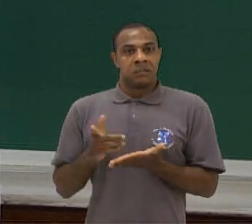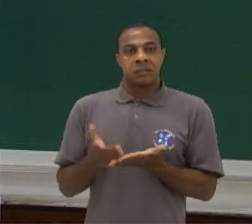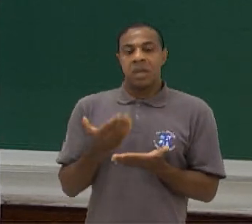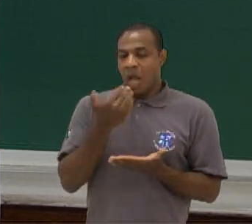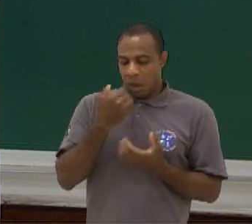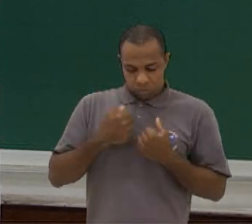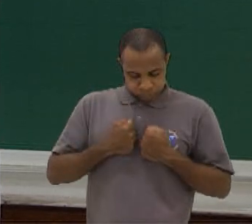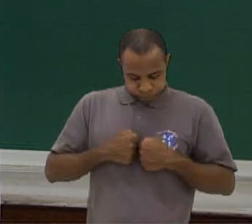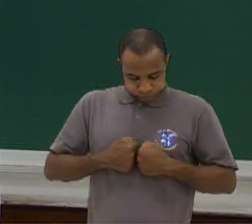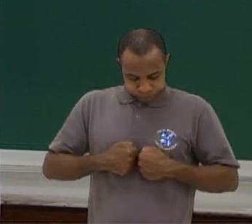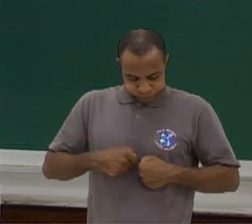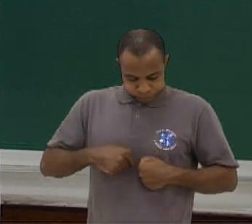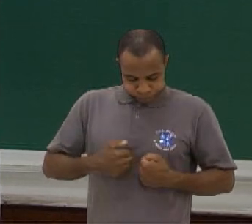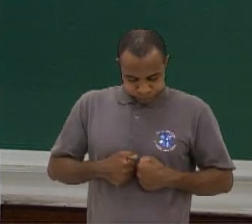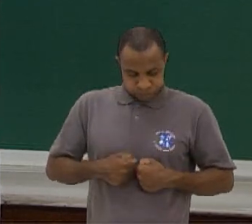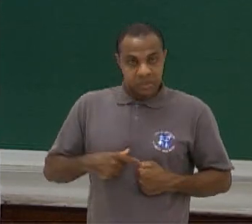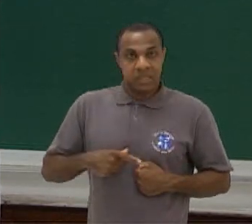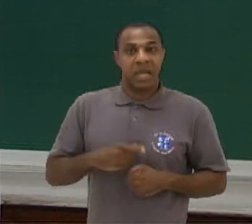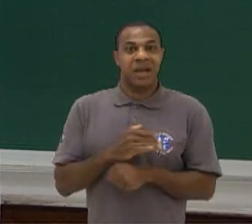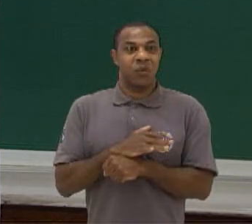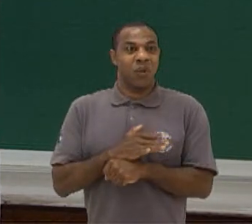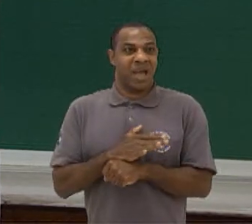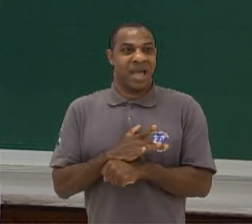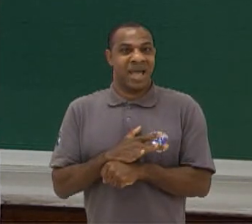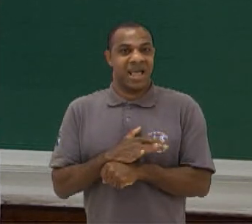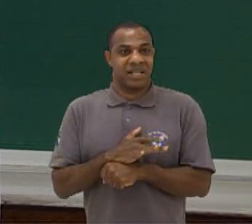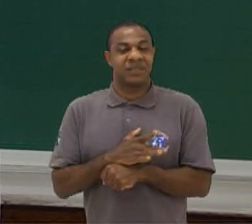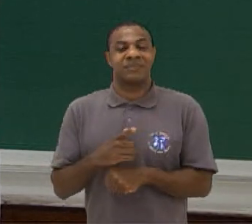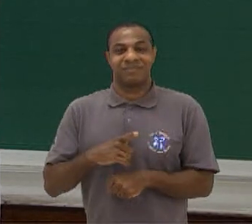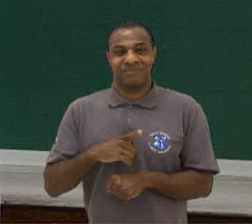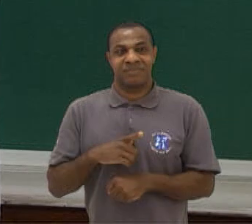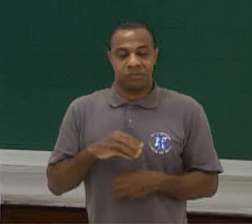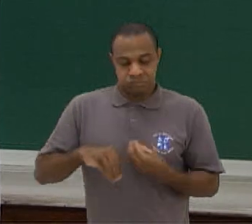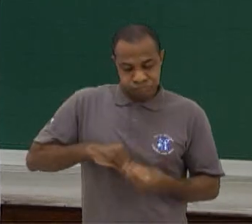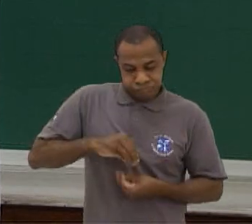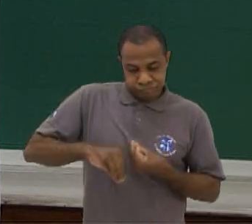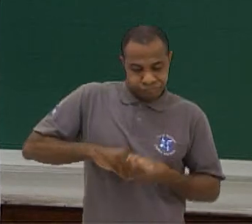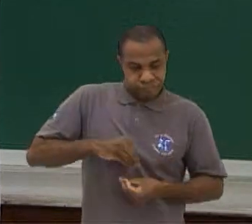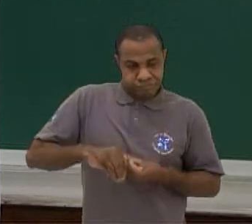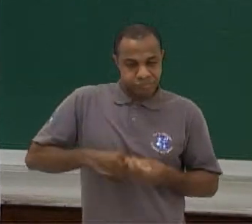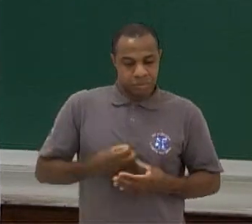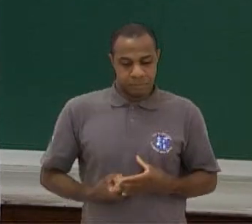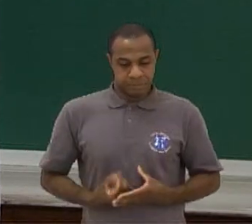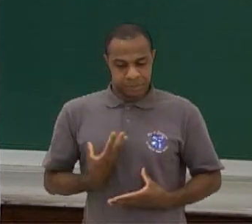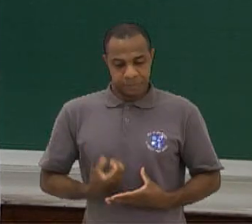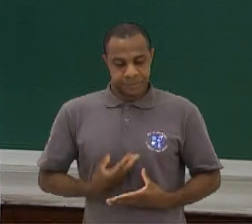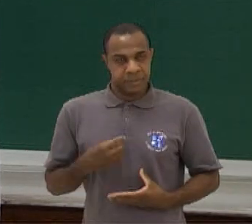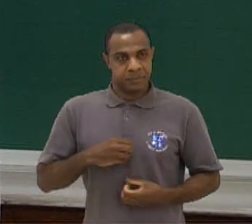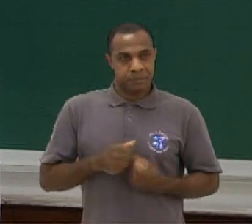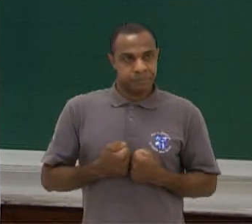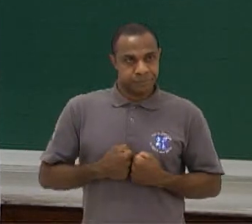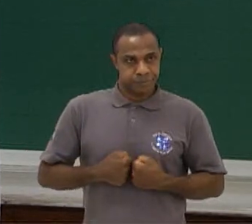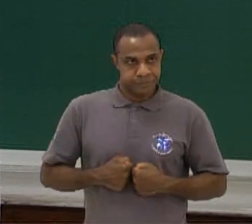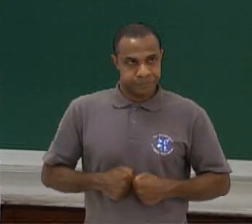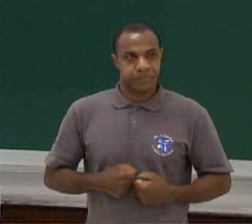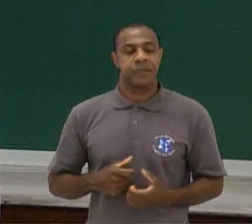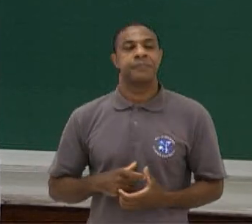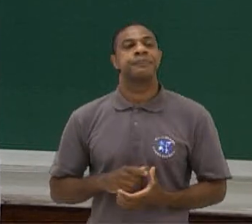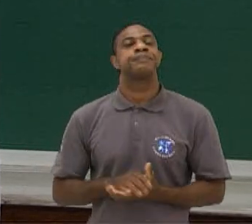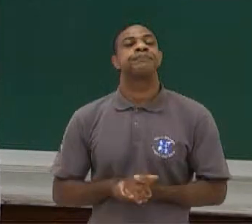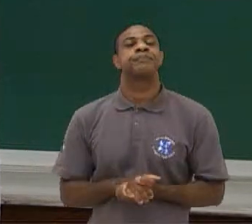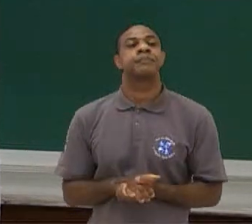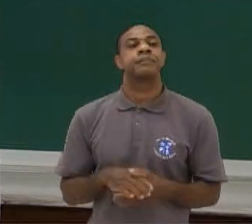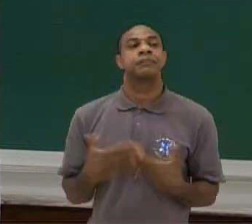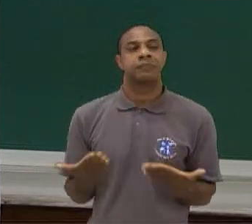intestino. E ele está repleto de ácido clorídrico, e esse ácido clorídrico vai fazer a ativação da secretina para produzir o suco